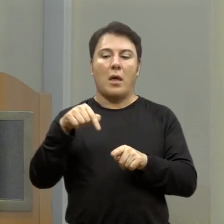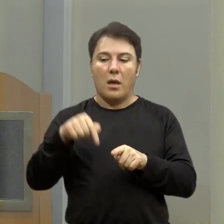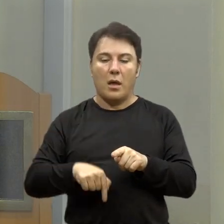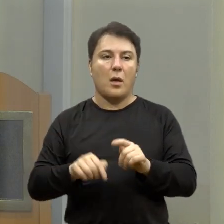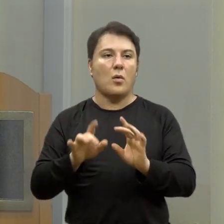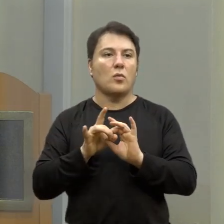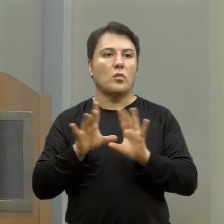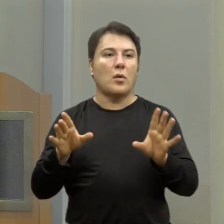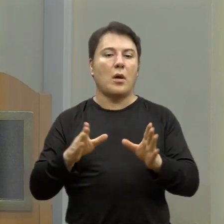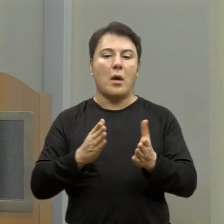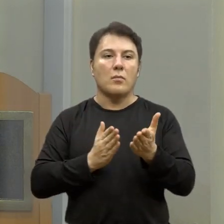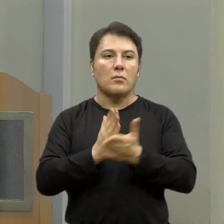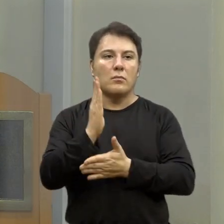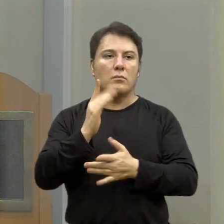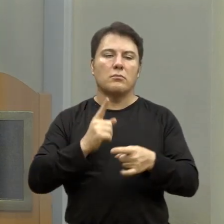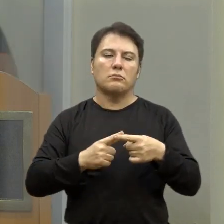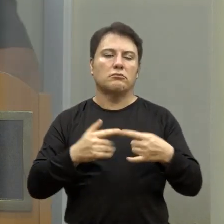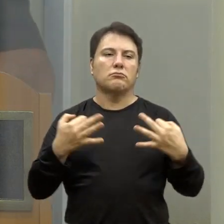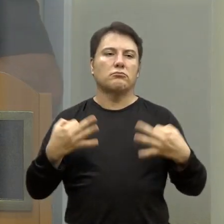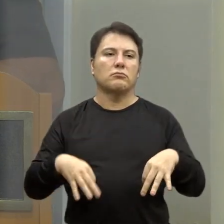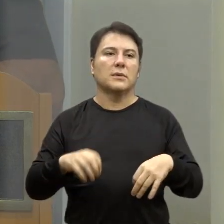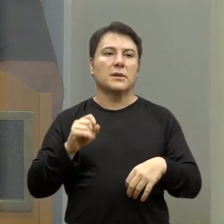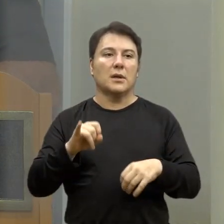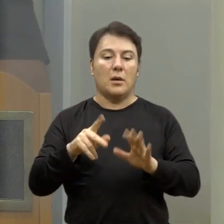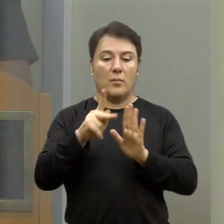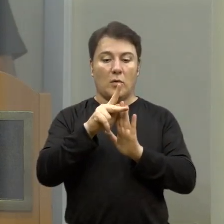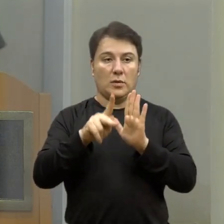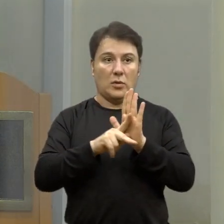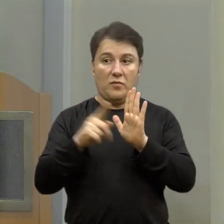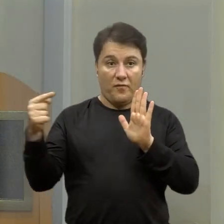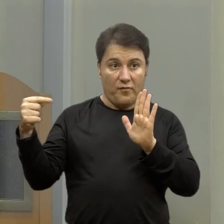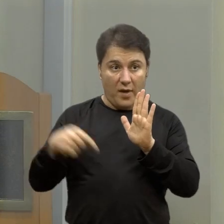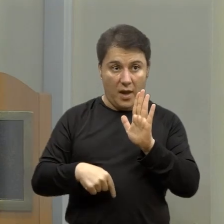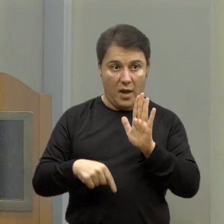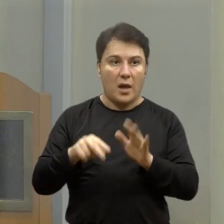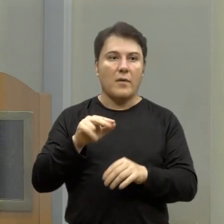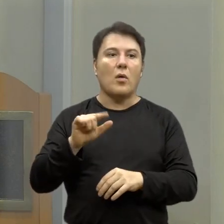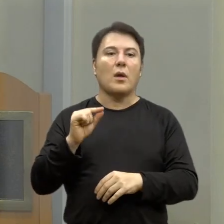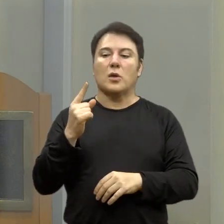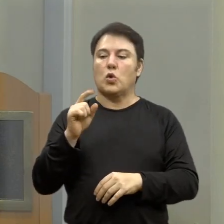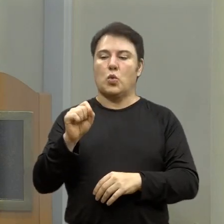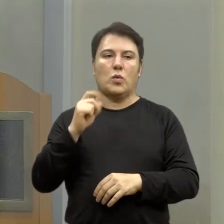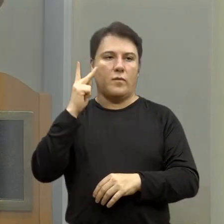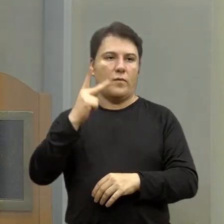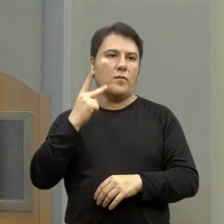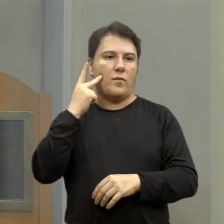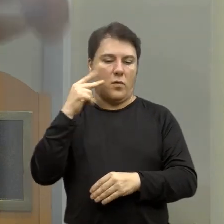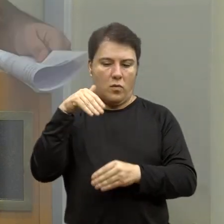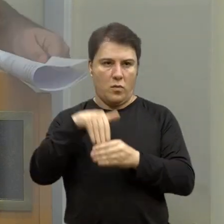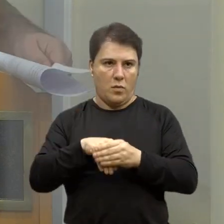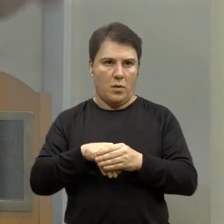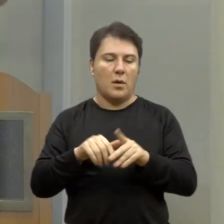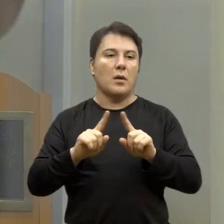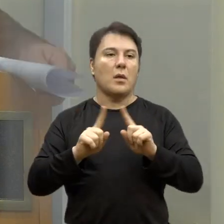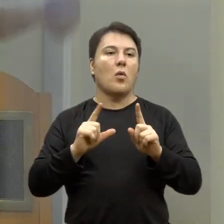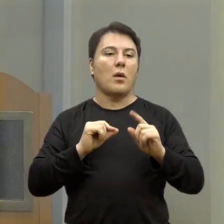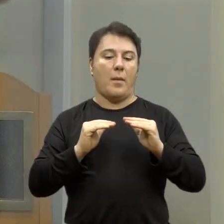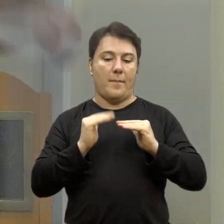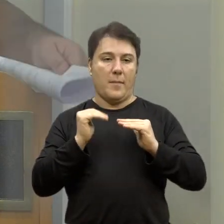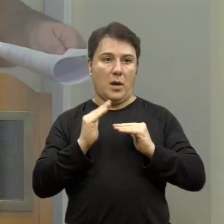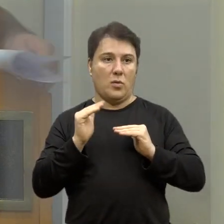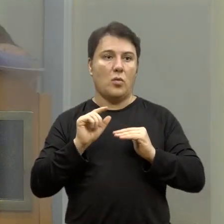casa aprovar, que eu tenho certeza que se esse projeto vier para cá, a gente aprova por 18 votos e consegue garantir que o piso